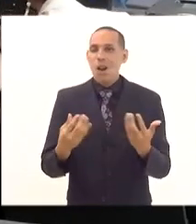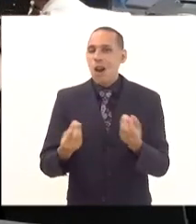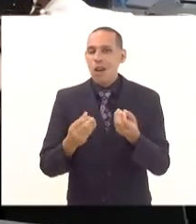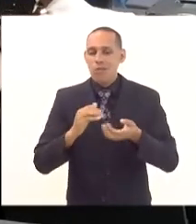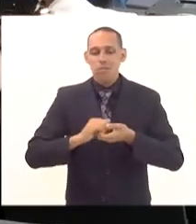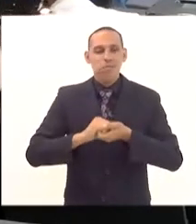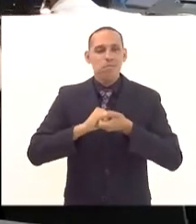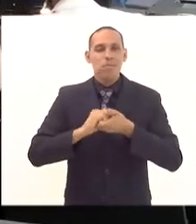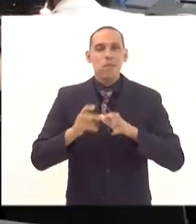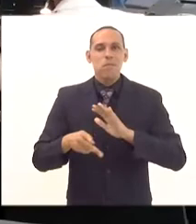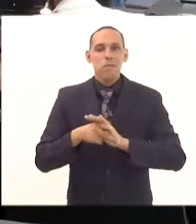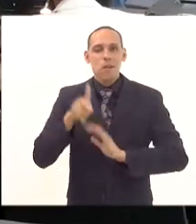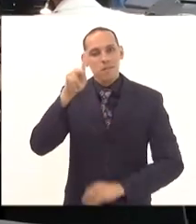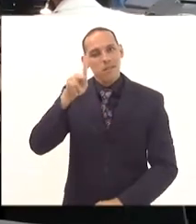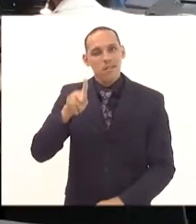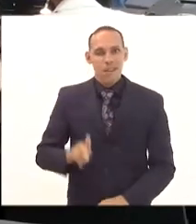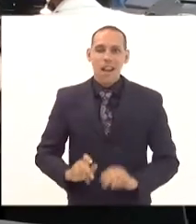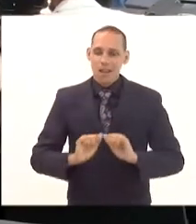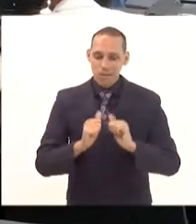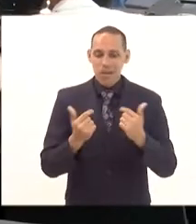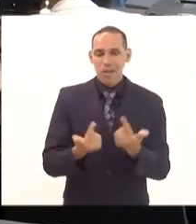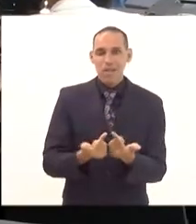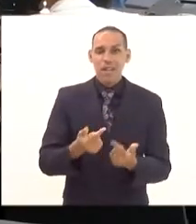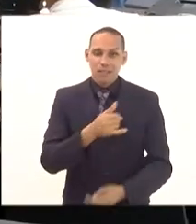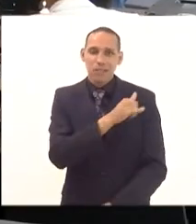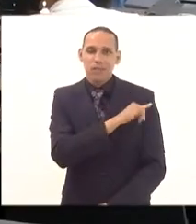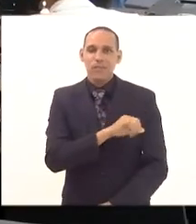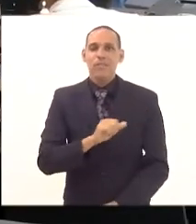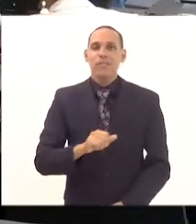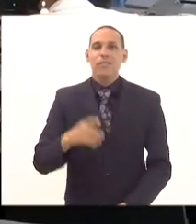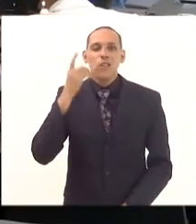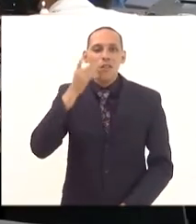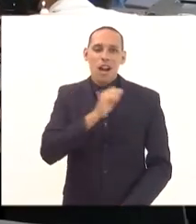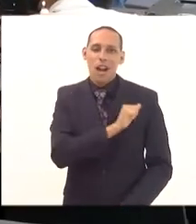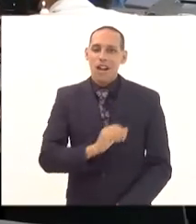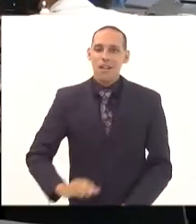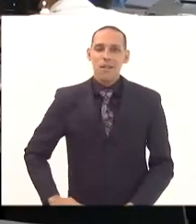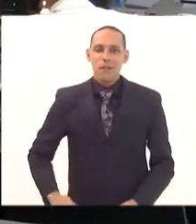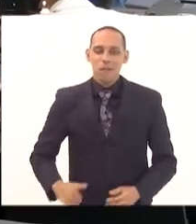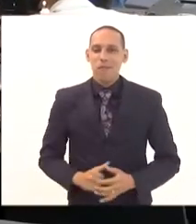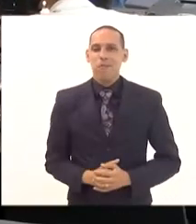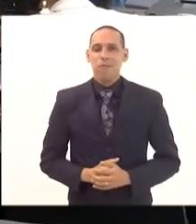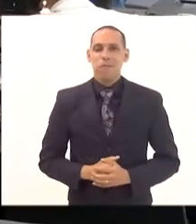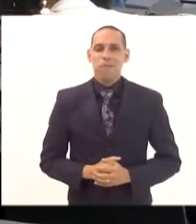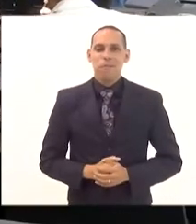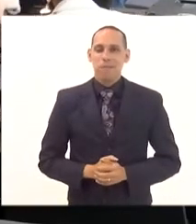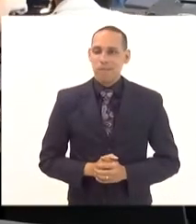do presidente da Assembleia Legislativa do Estado do Rio de Janeiro Deputado André Ceciliano